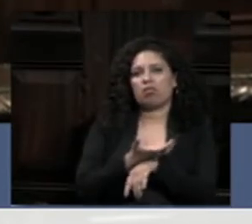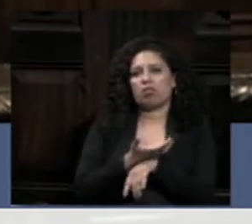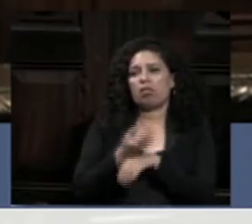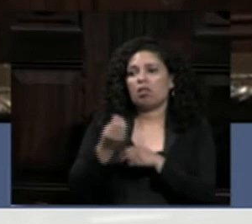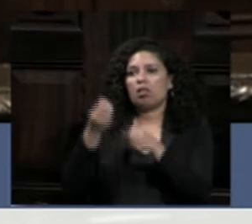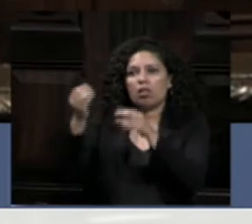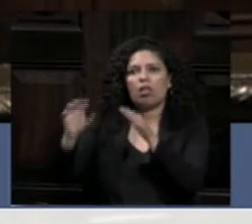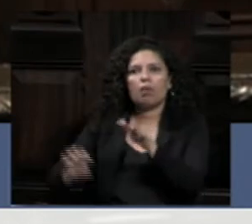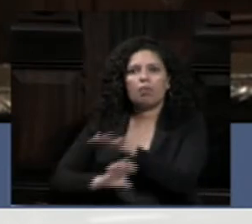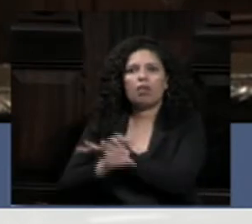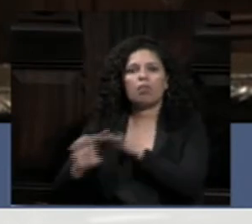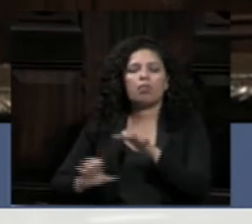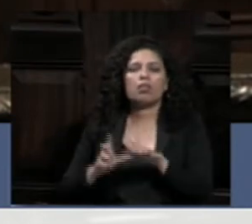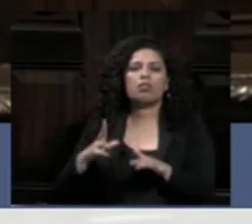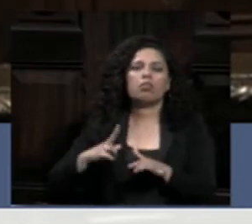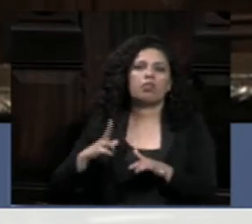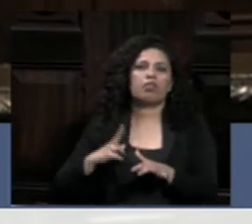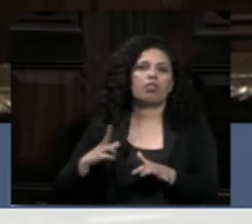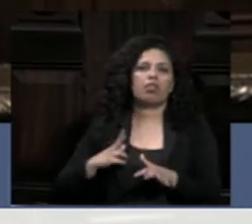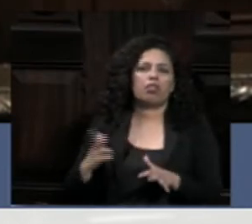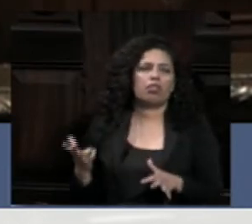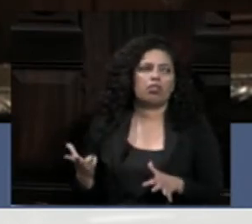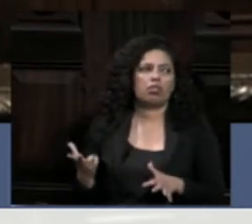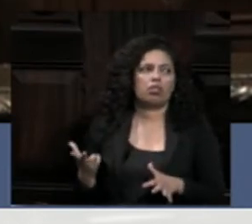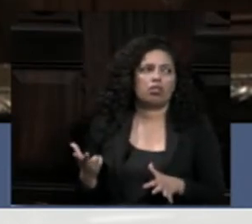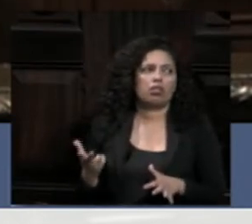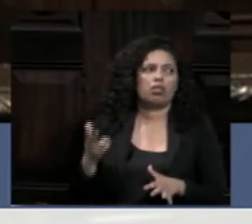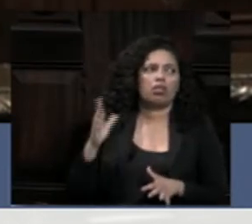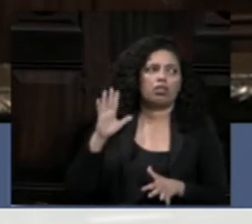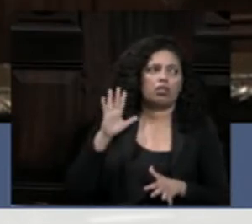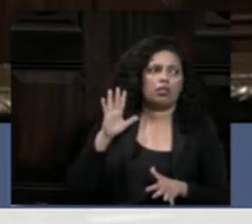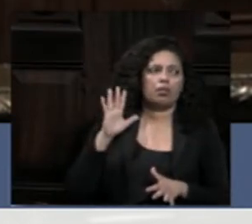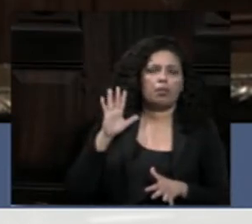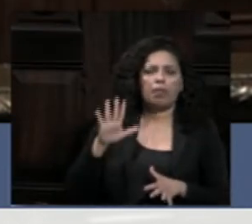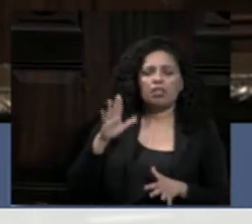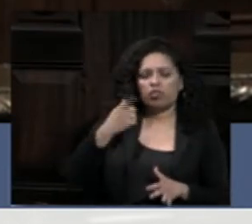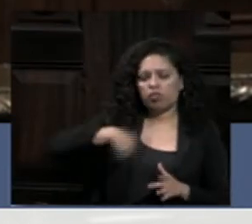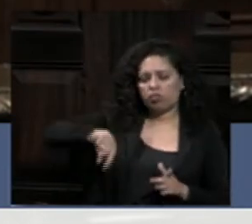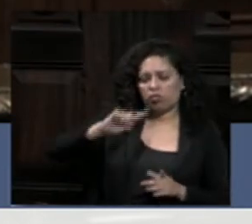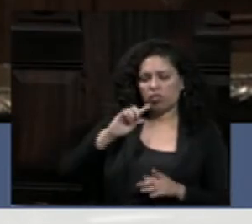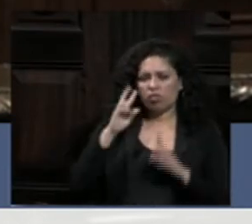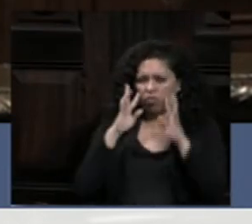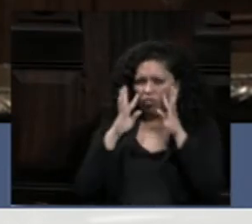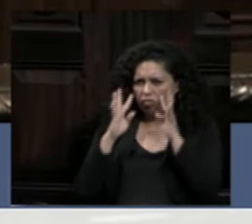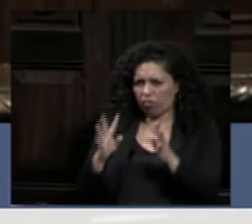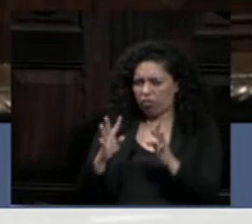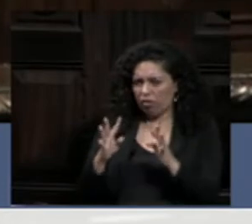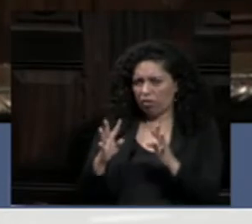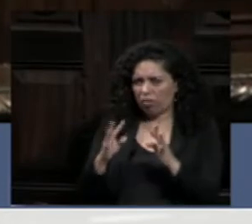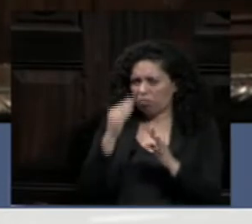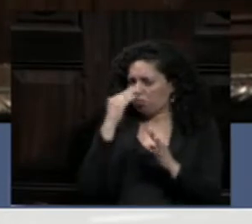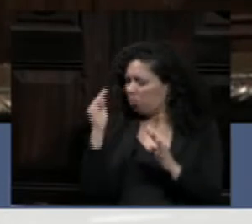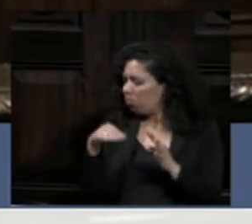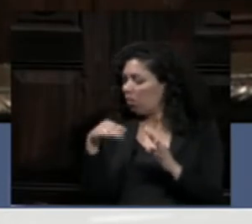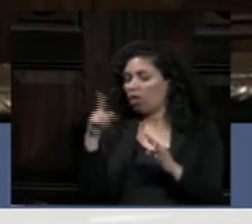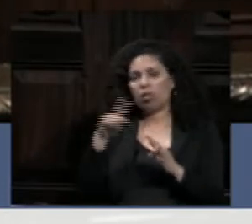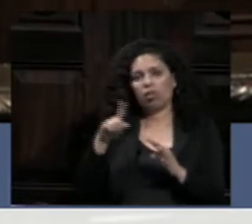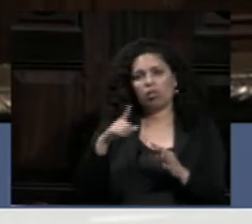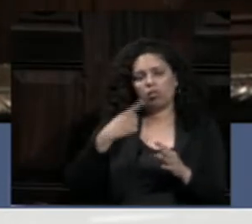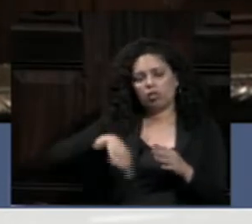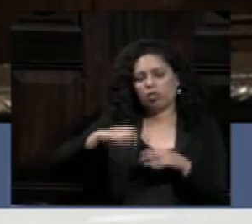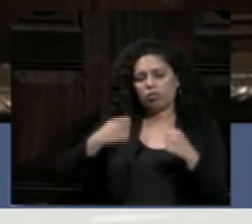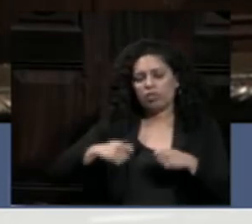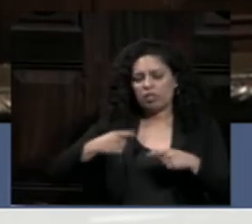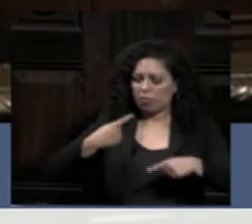Vargas. A nossa defesa é que seja dada transparência e que esse debate não fique fechado em gabinete. Não